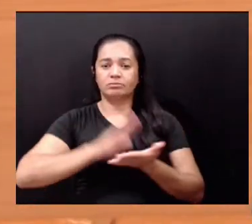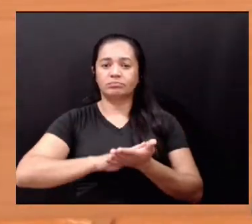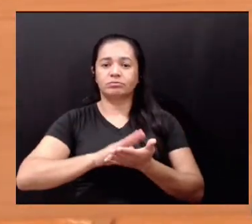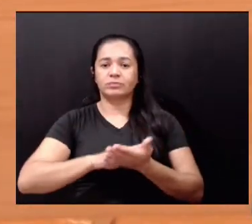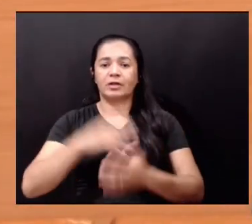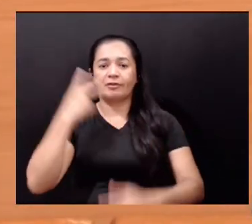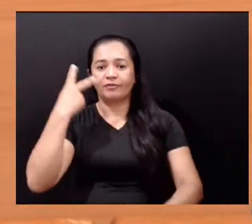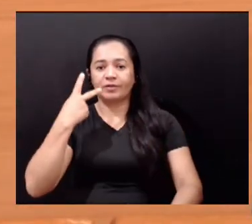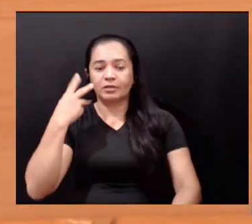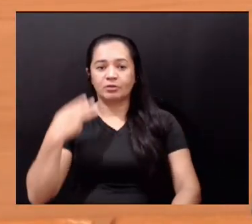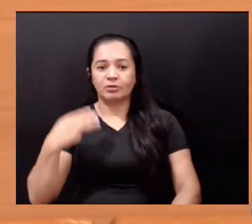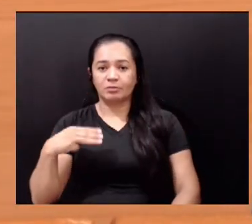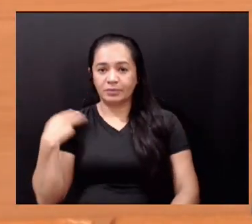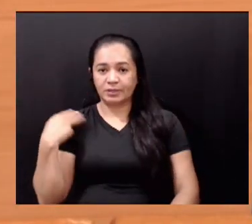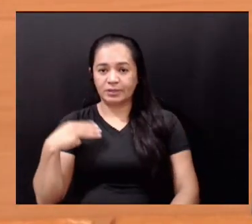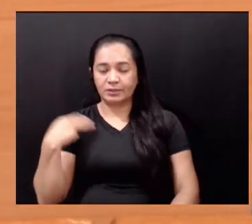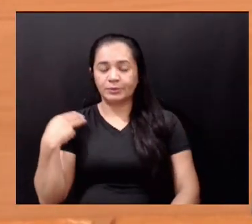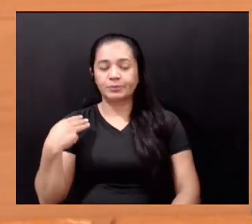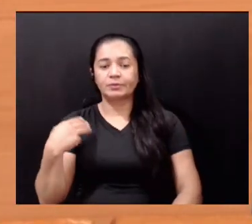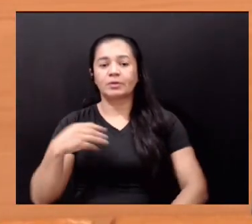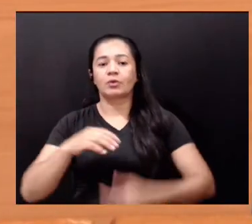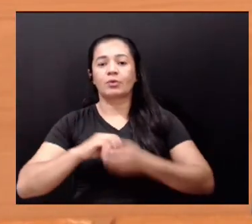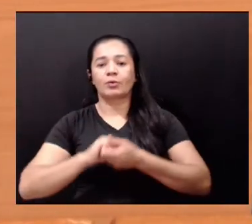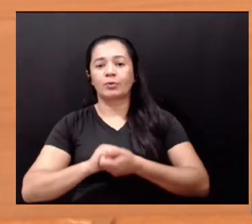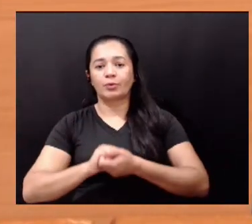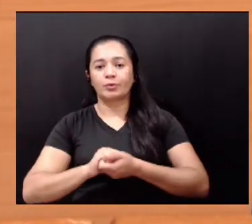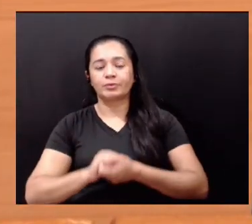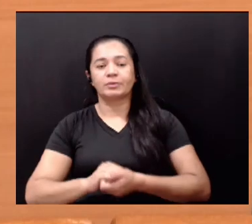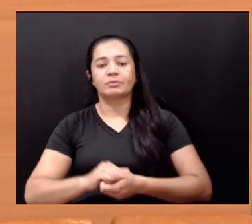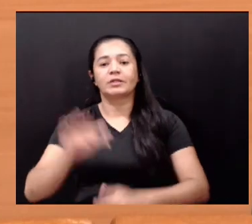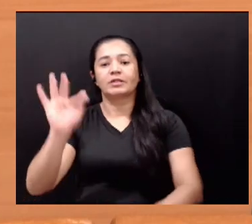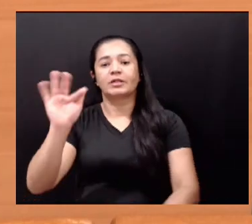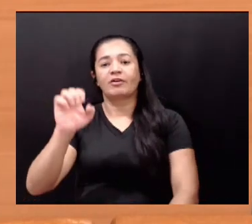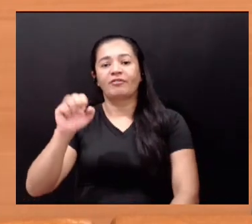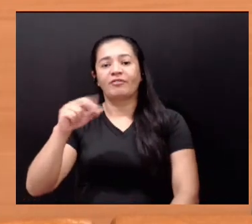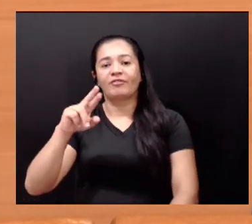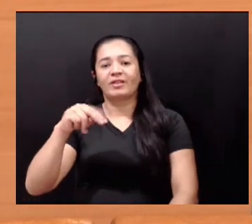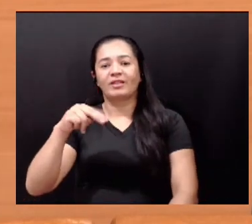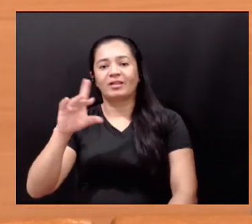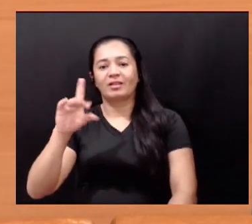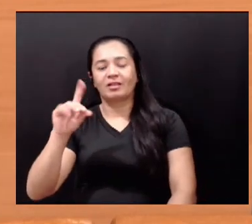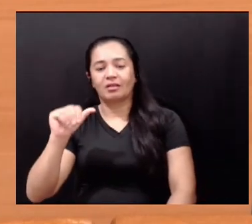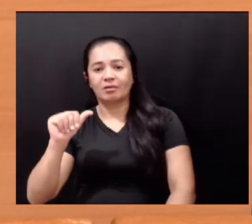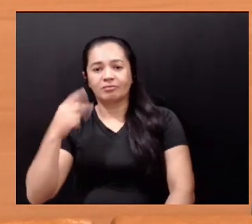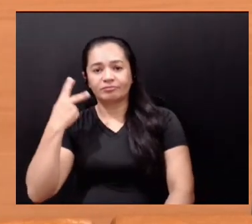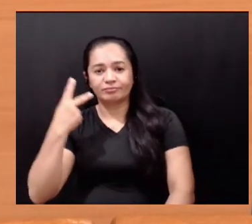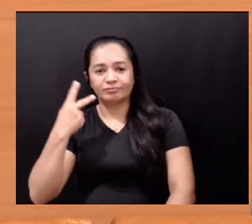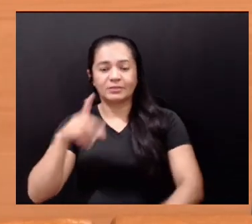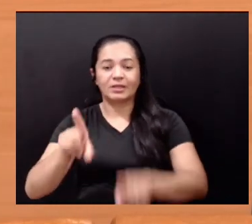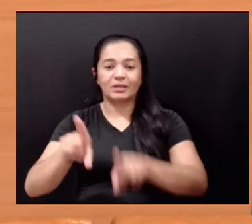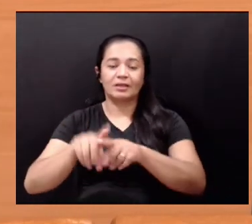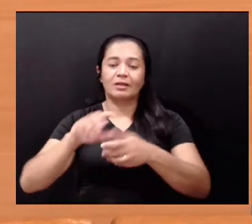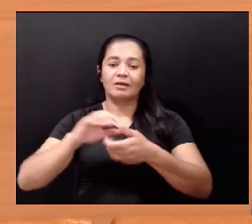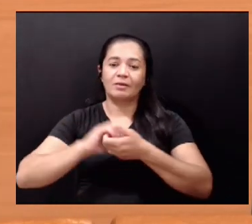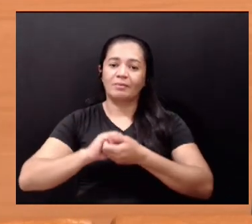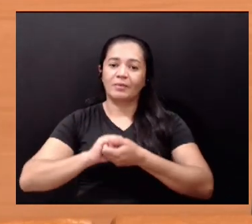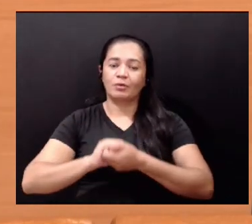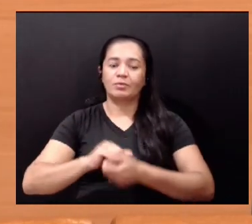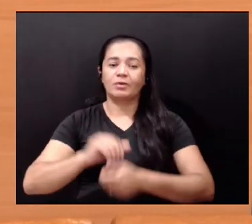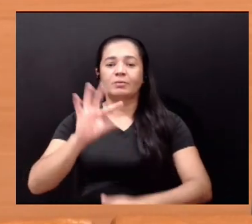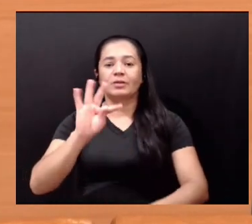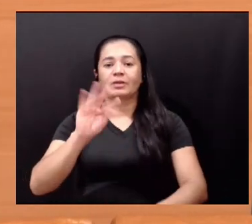de cumprimentar a vereadora Fernanda Souto, de cumprimentar também Tamires e parabenizar pela